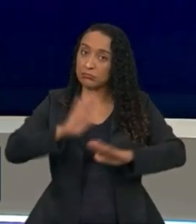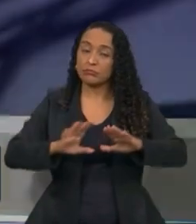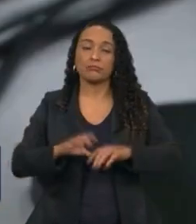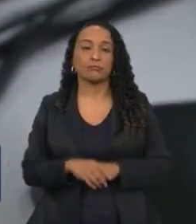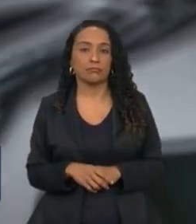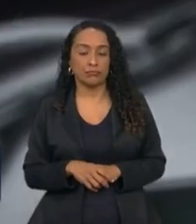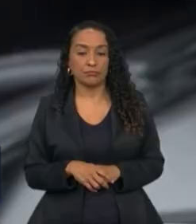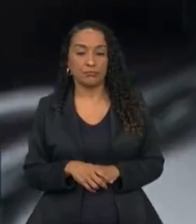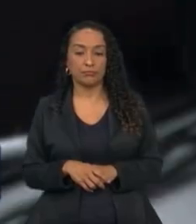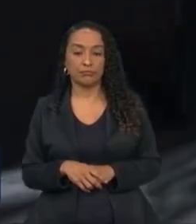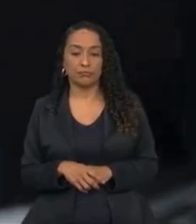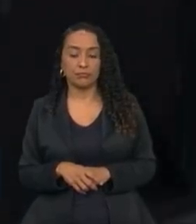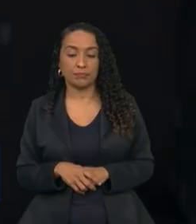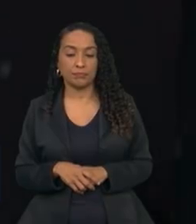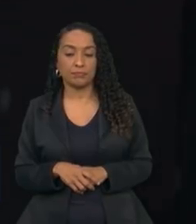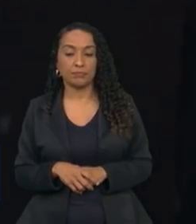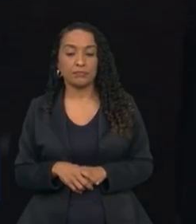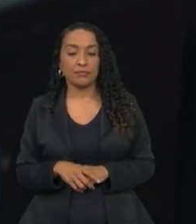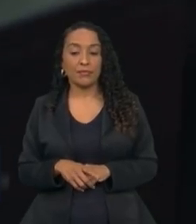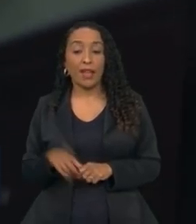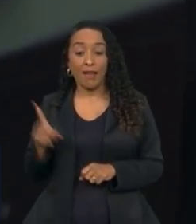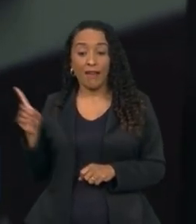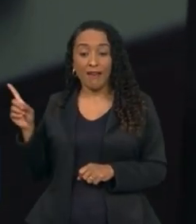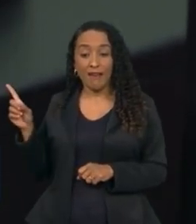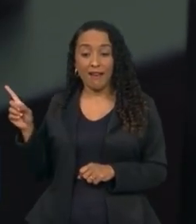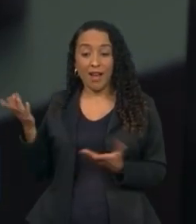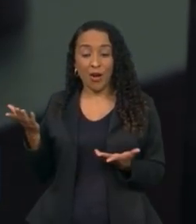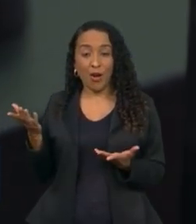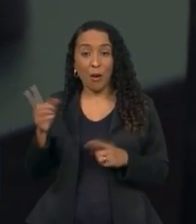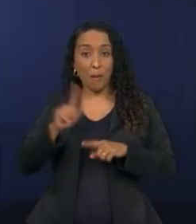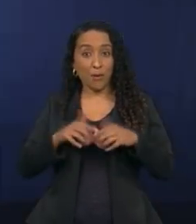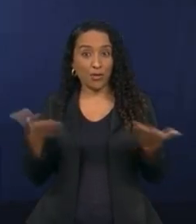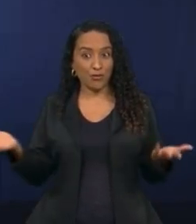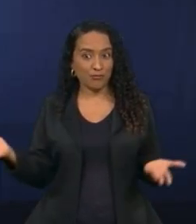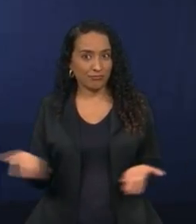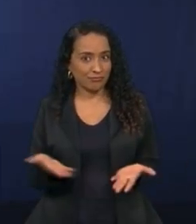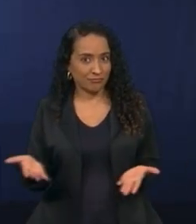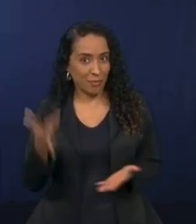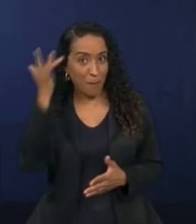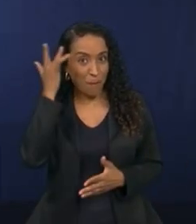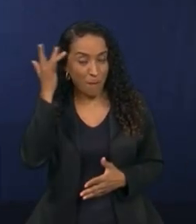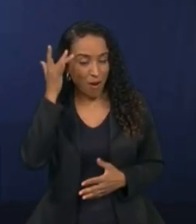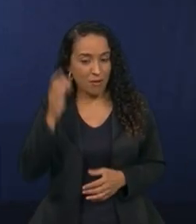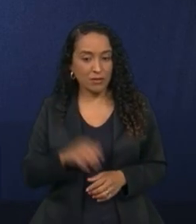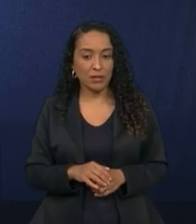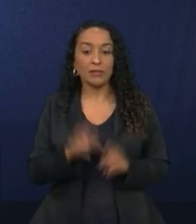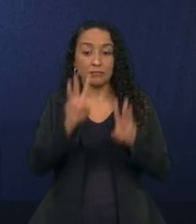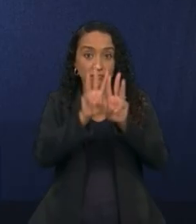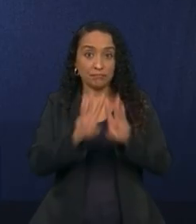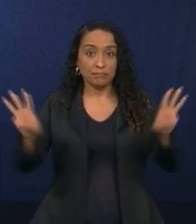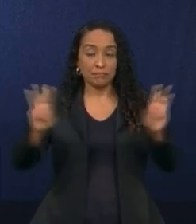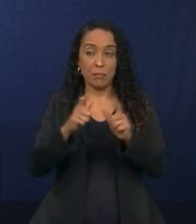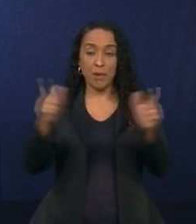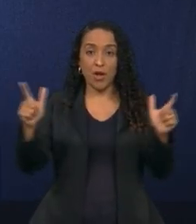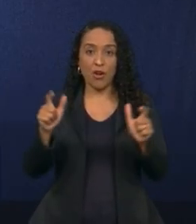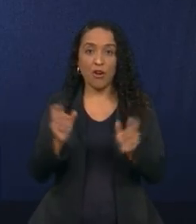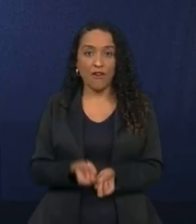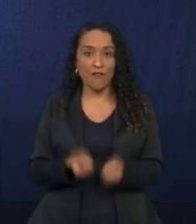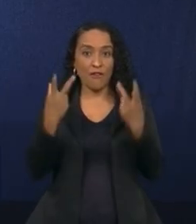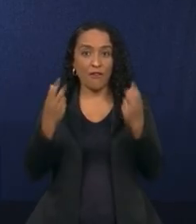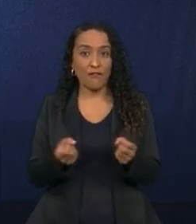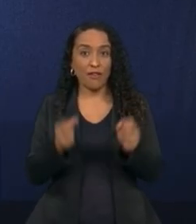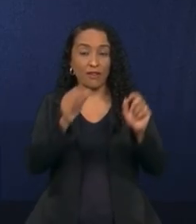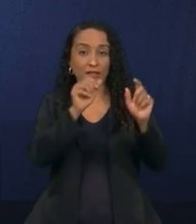cuidados. Eles se tornaram o produto do momento. Segundo a maior plataforma de vendas online da